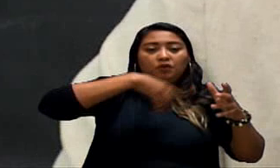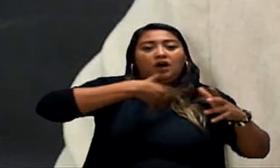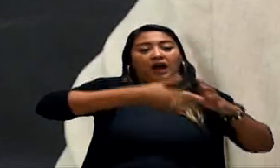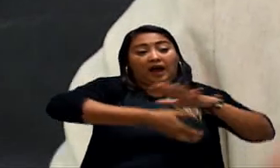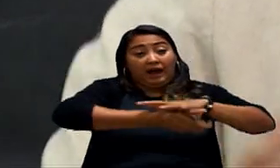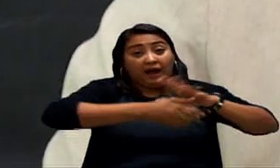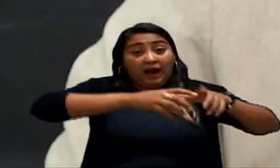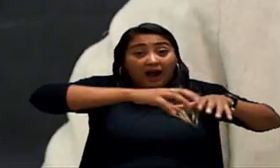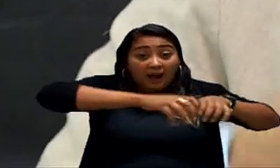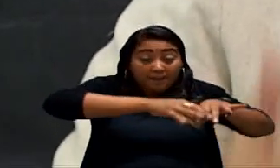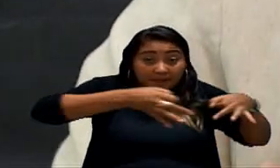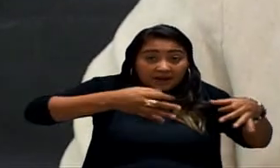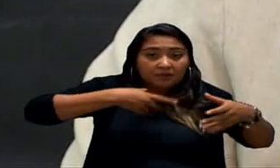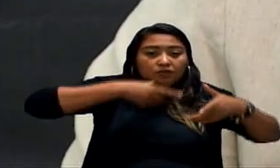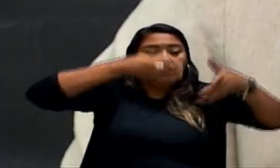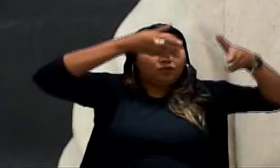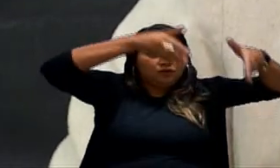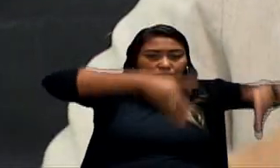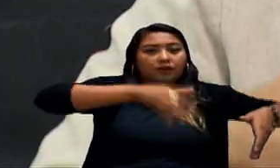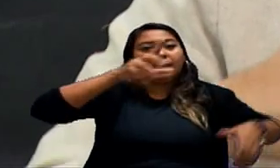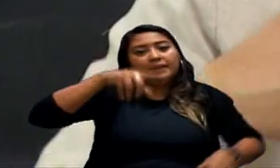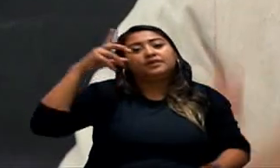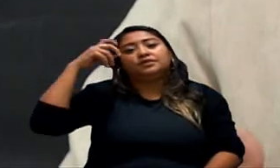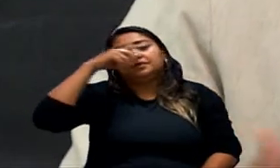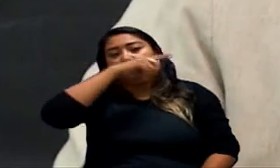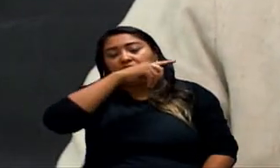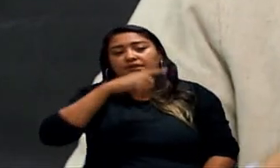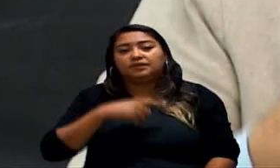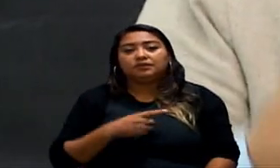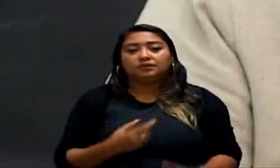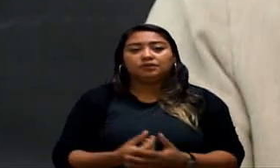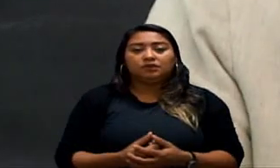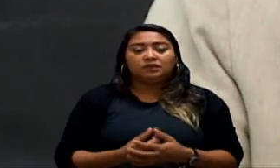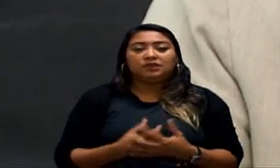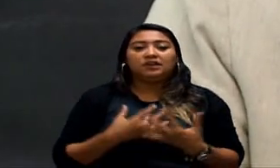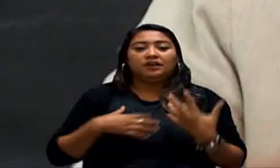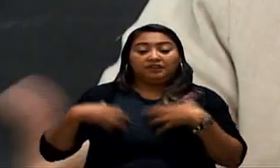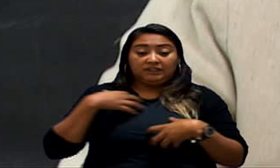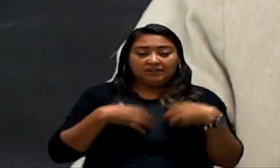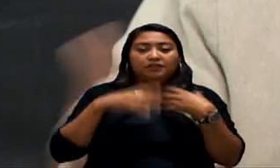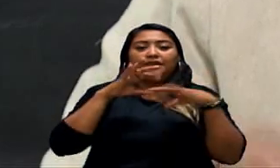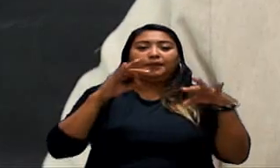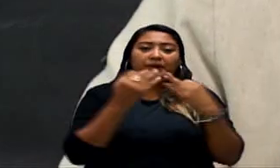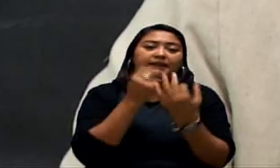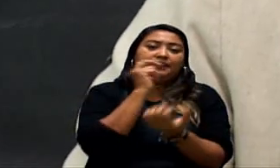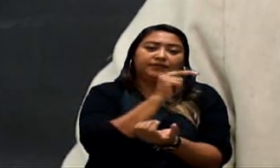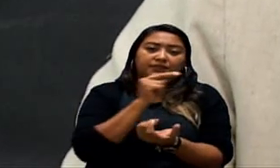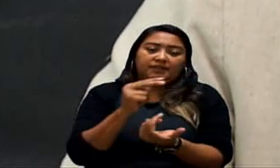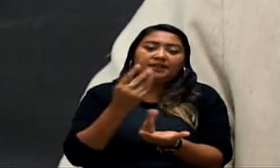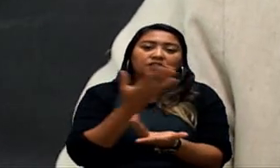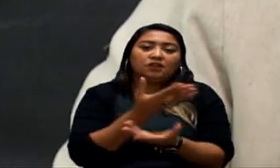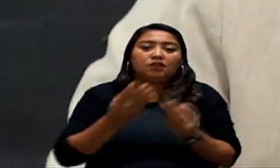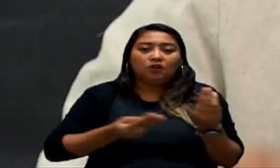colocar o caixão. Então, é dificultoso, é um momento tão de aflição da família e ver situações